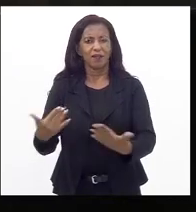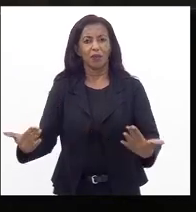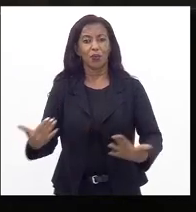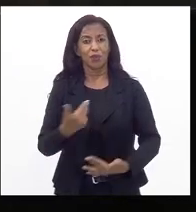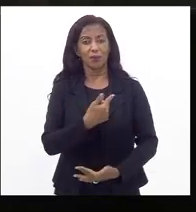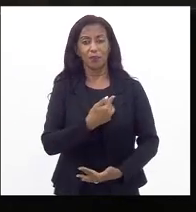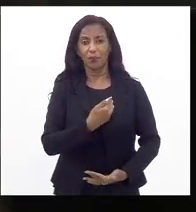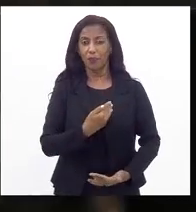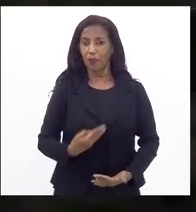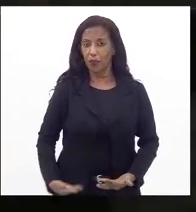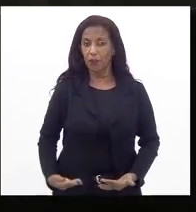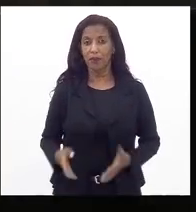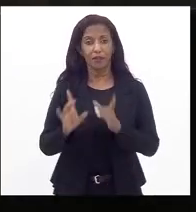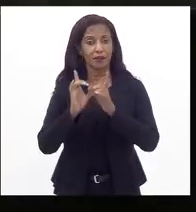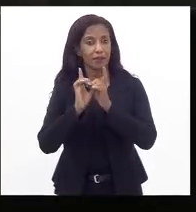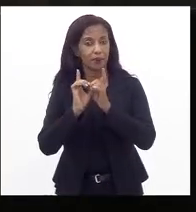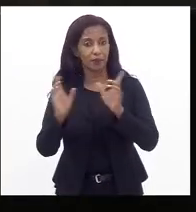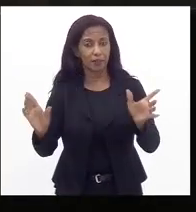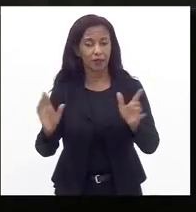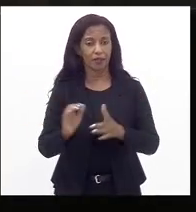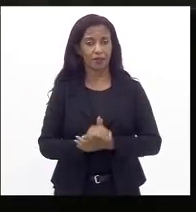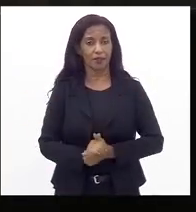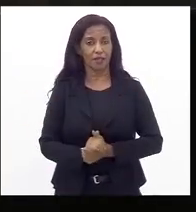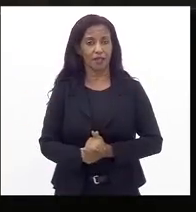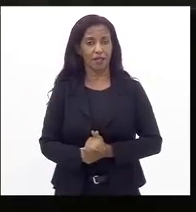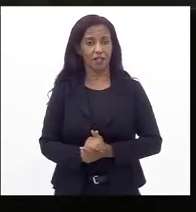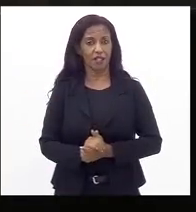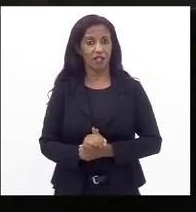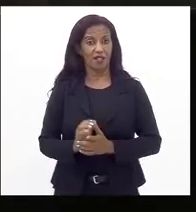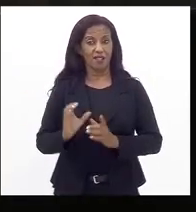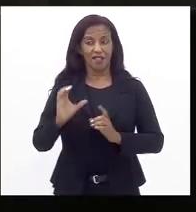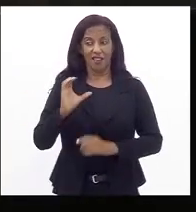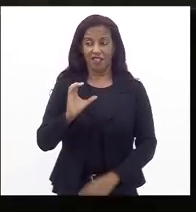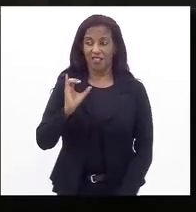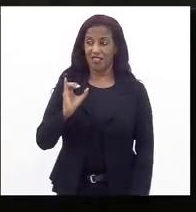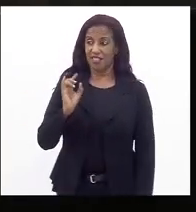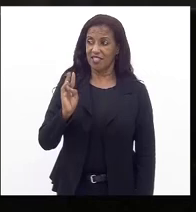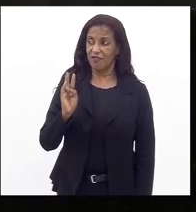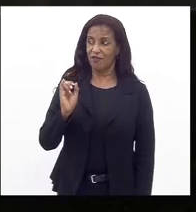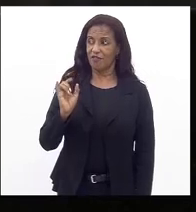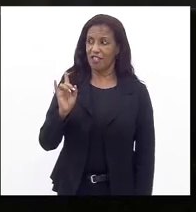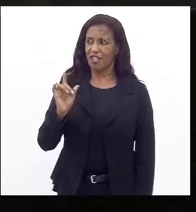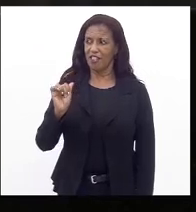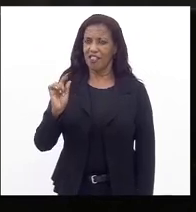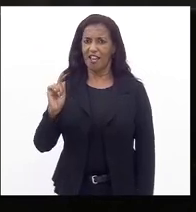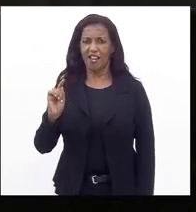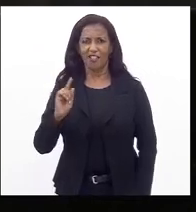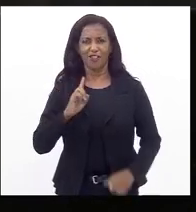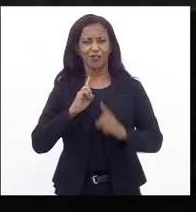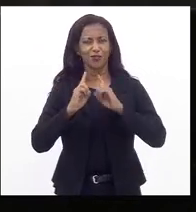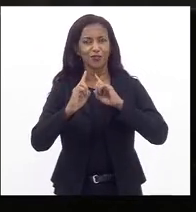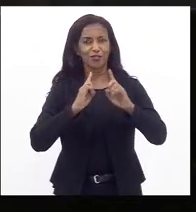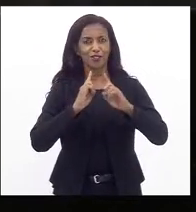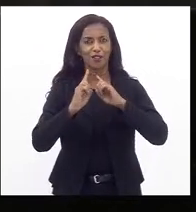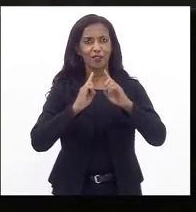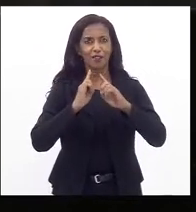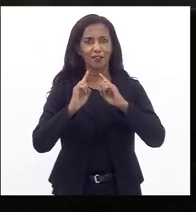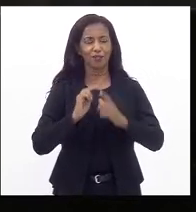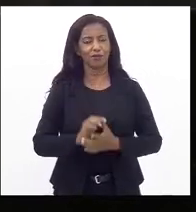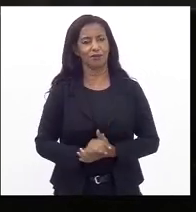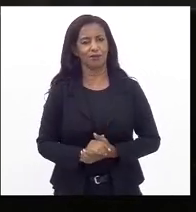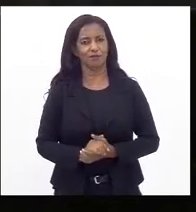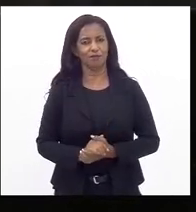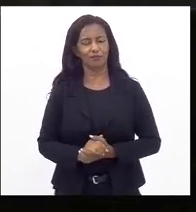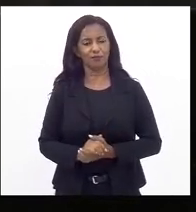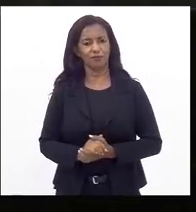pública da Democracia da civilidade do diálogo se